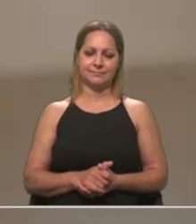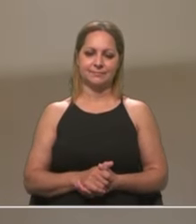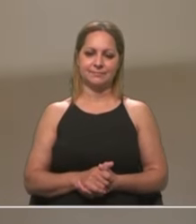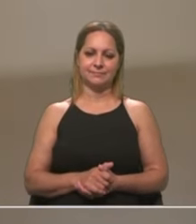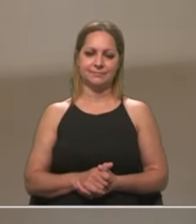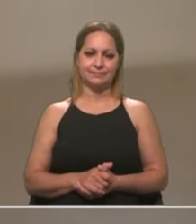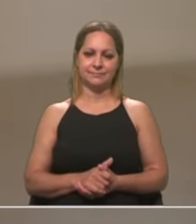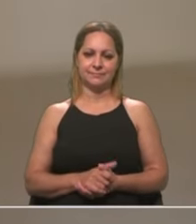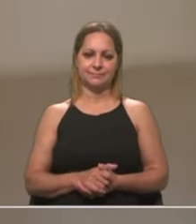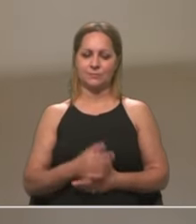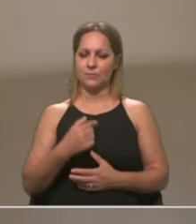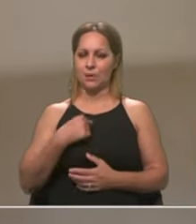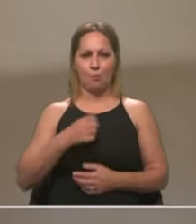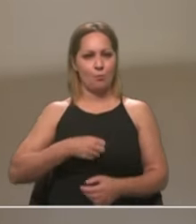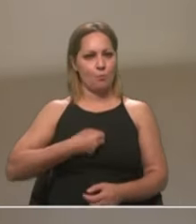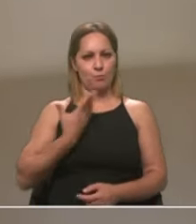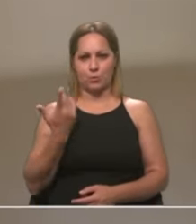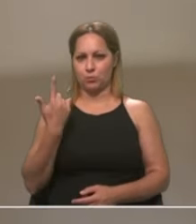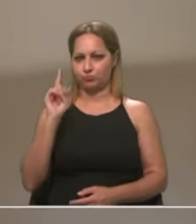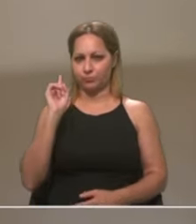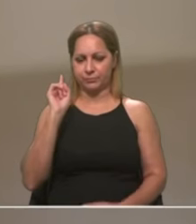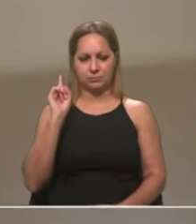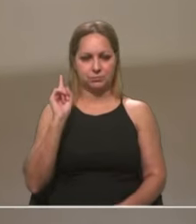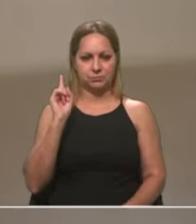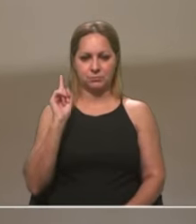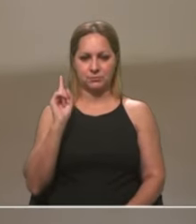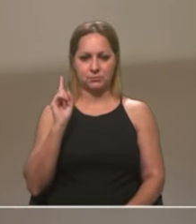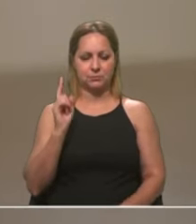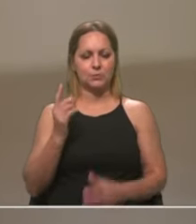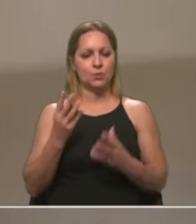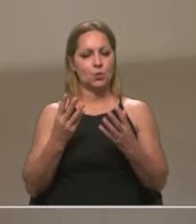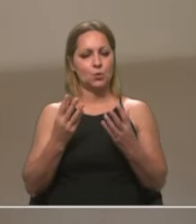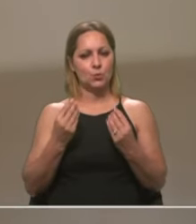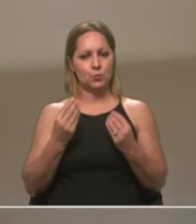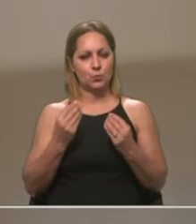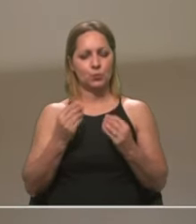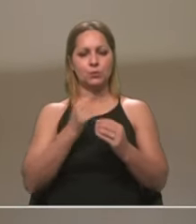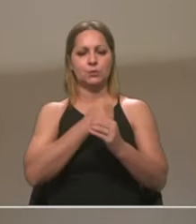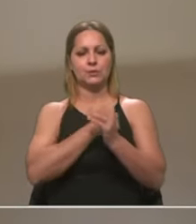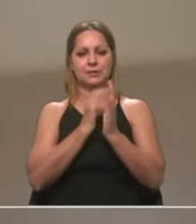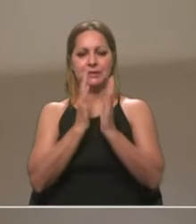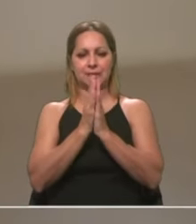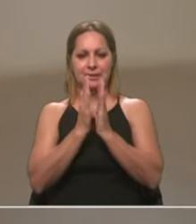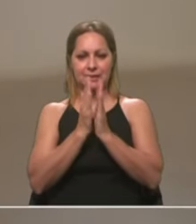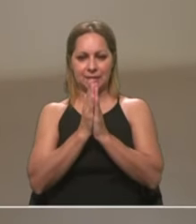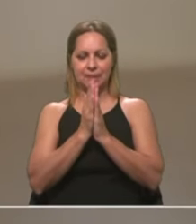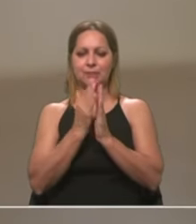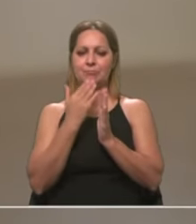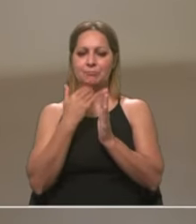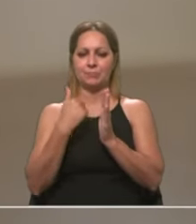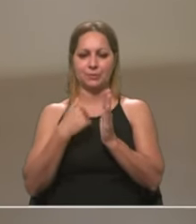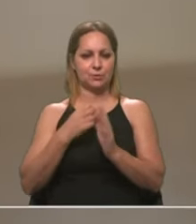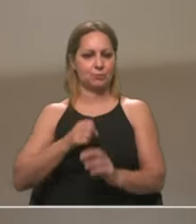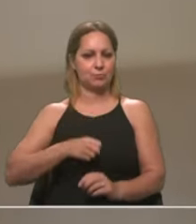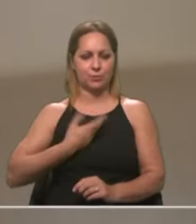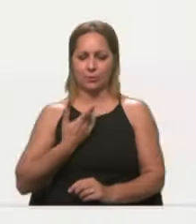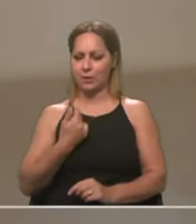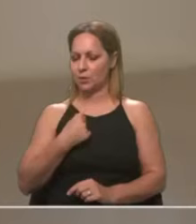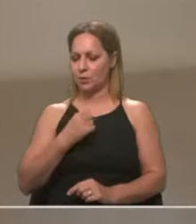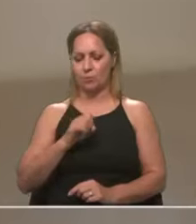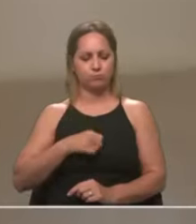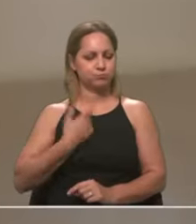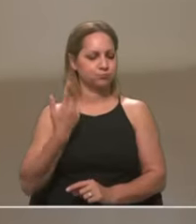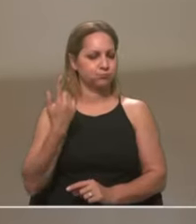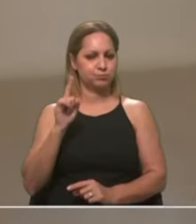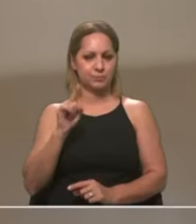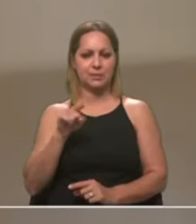Eu não perdoo. Muitas vezes na igreja pediram-me para perdoar. Eu não perdoo.